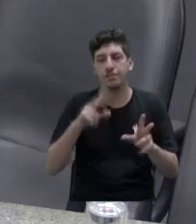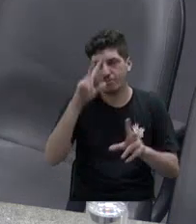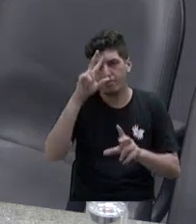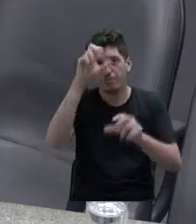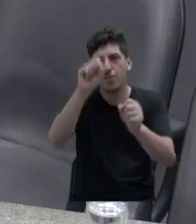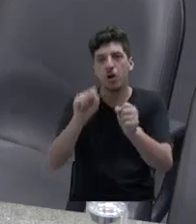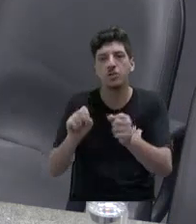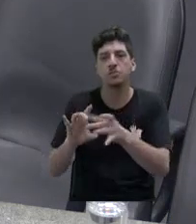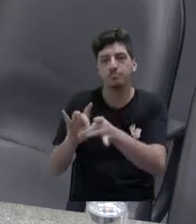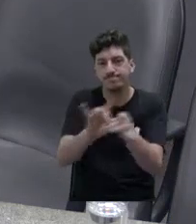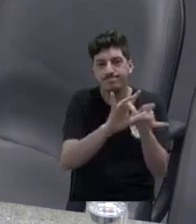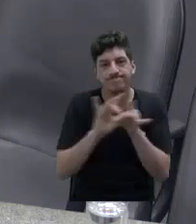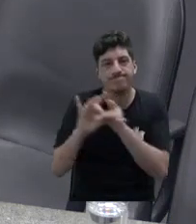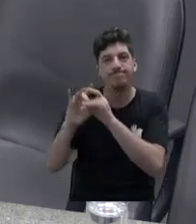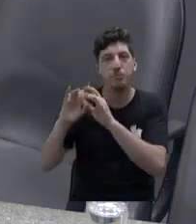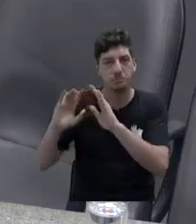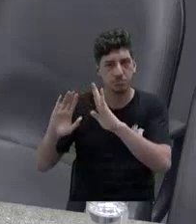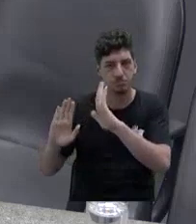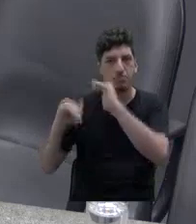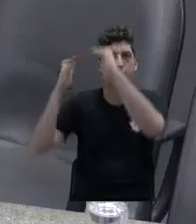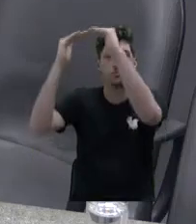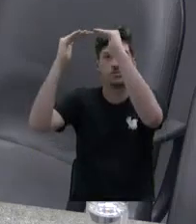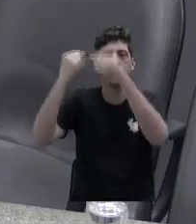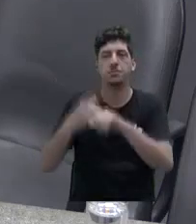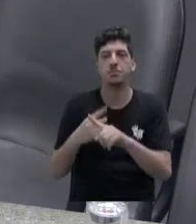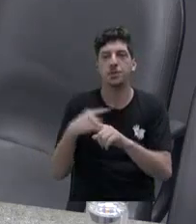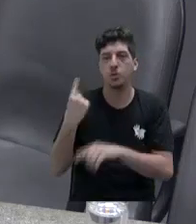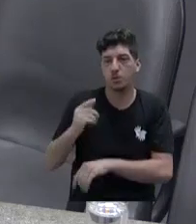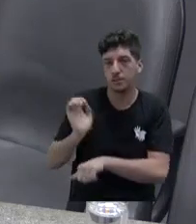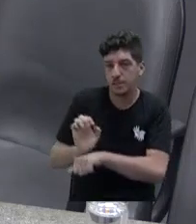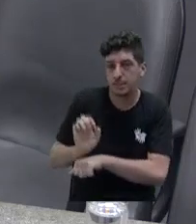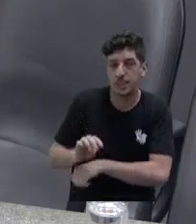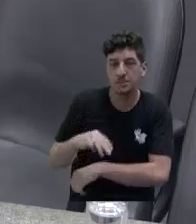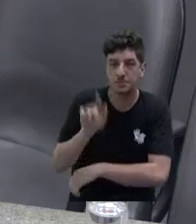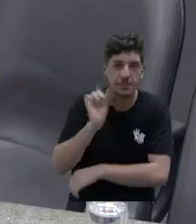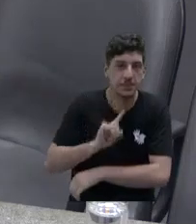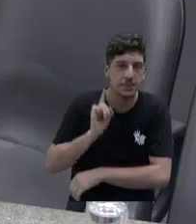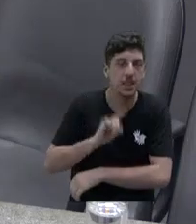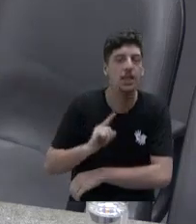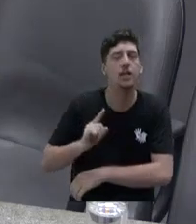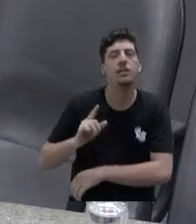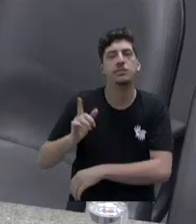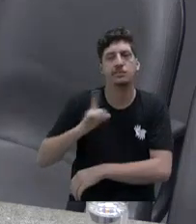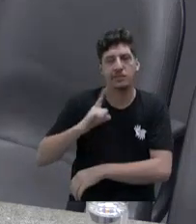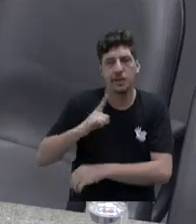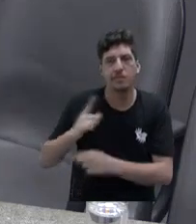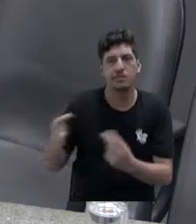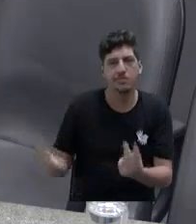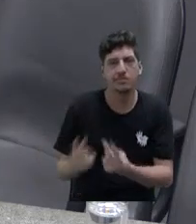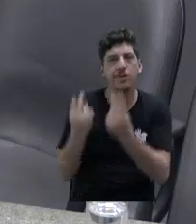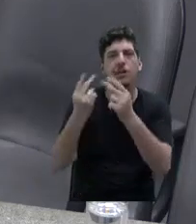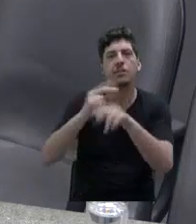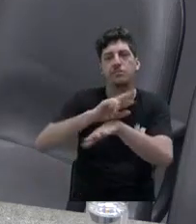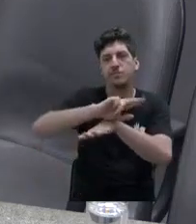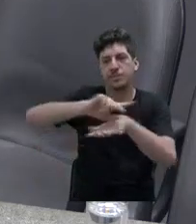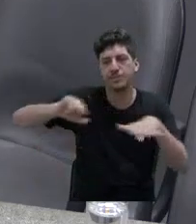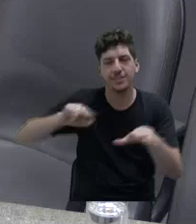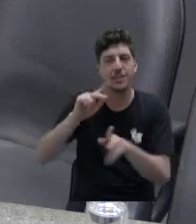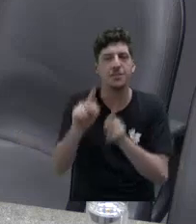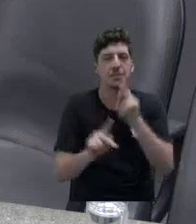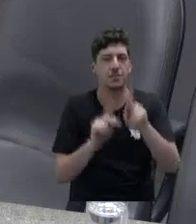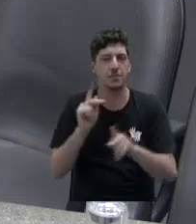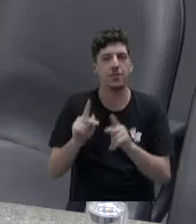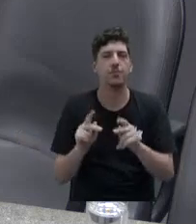forças para juntos avançarmos, porque o nosso Estado é rico na sua diversidade de gente,